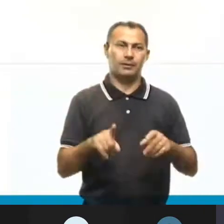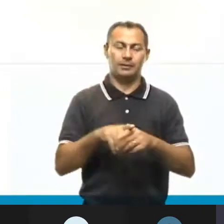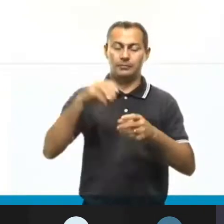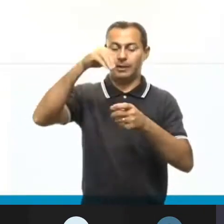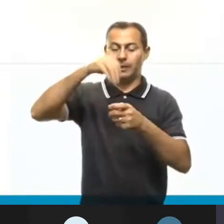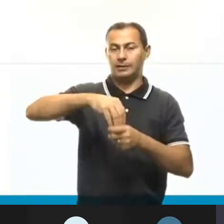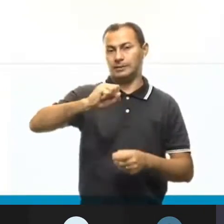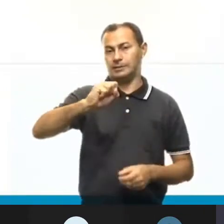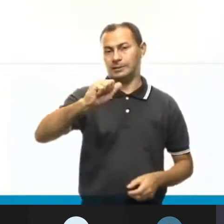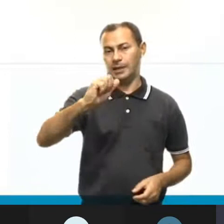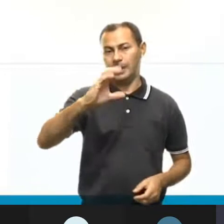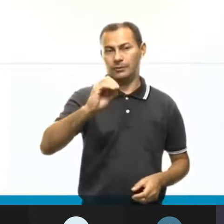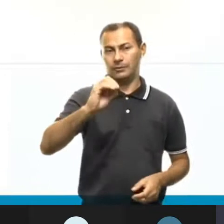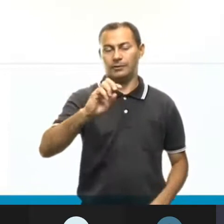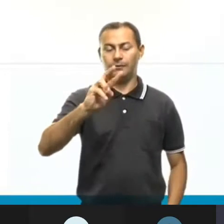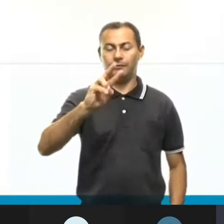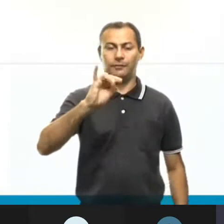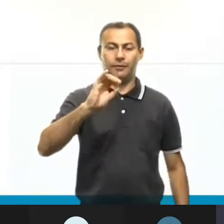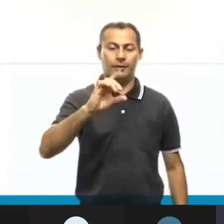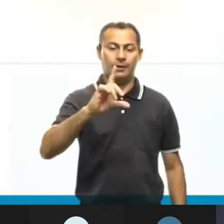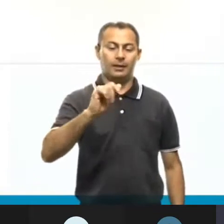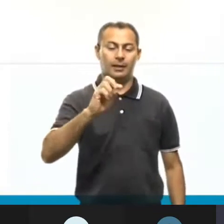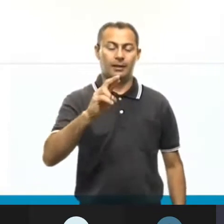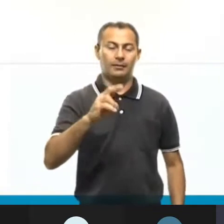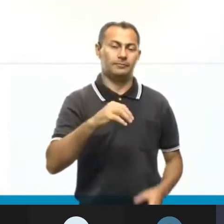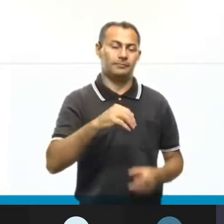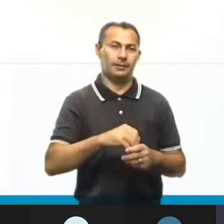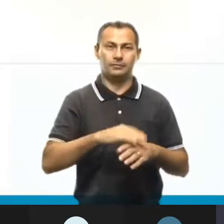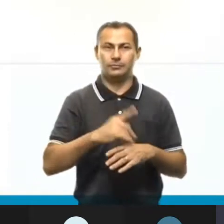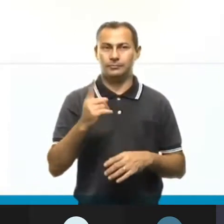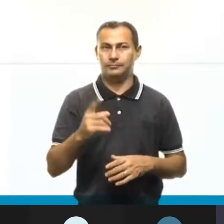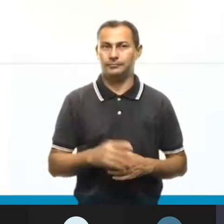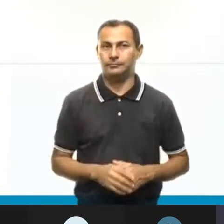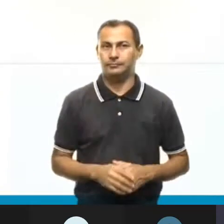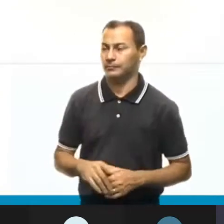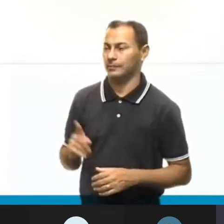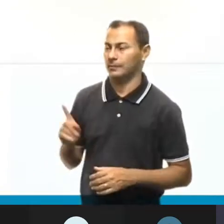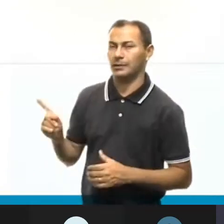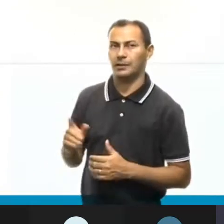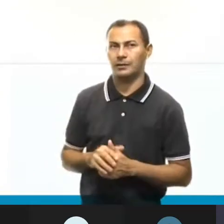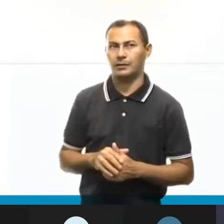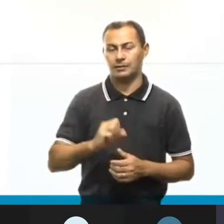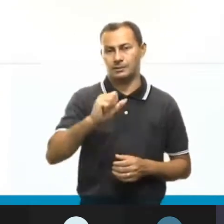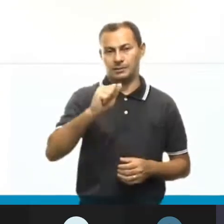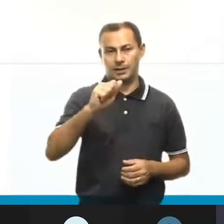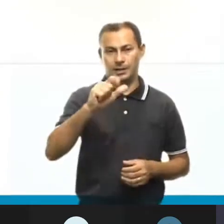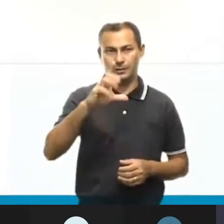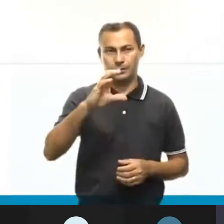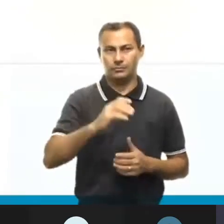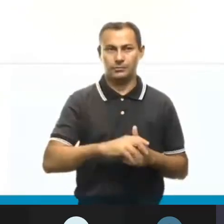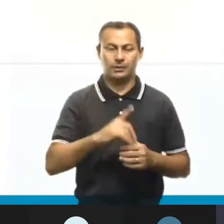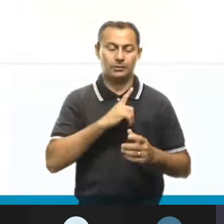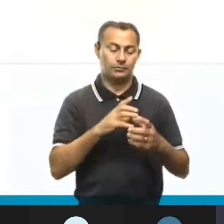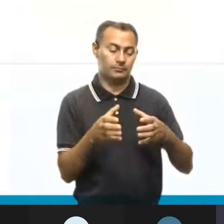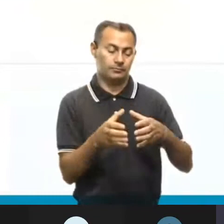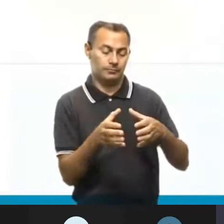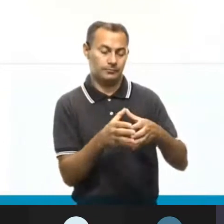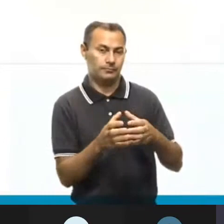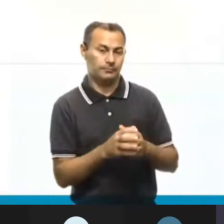saco alveolar. Este saco alveolar, né, então aqui é mais um saco alveolar, este saco alveolar, ele vai ter então aí, né,